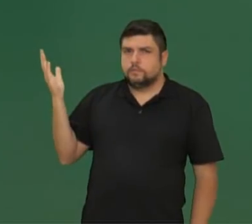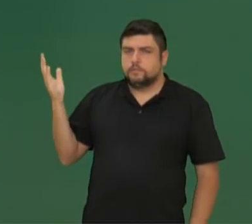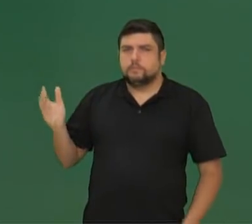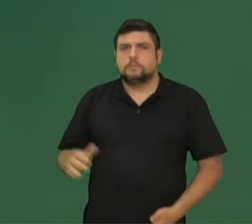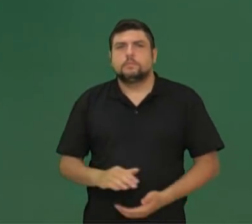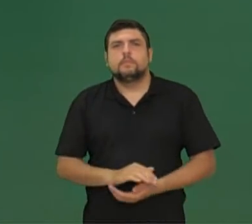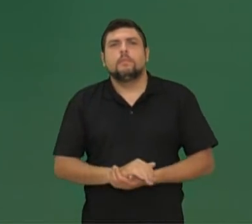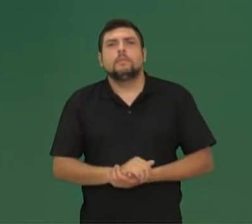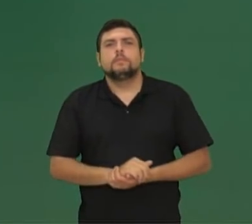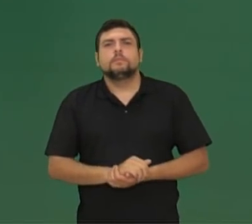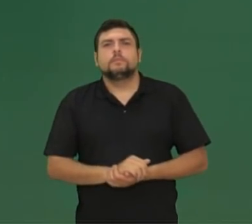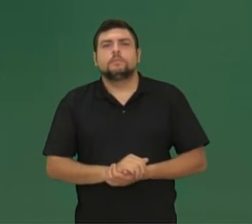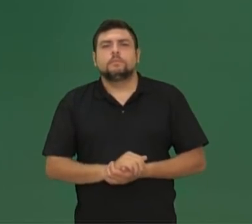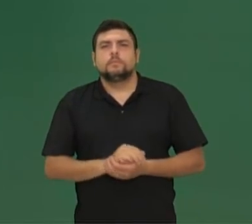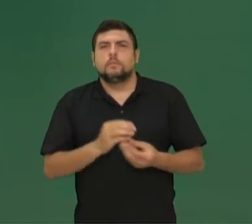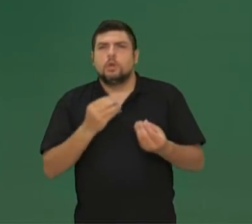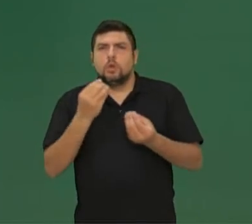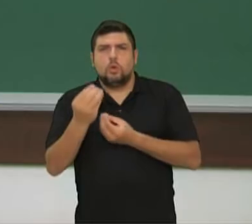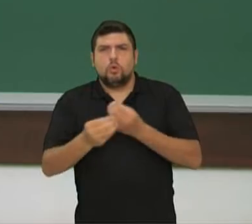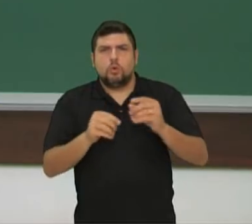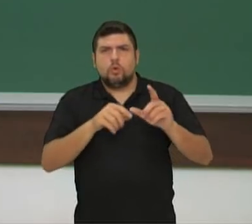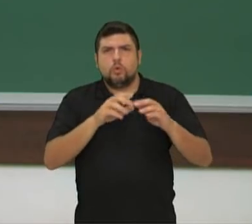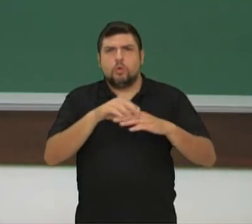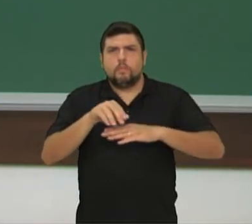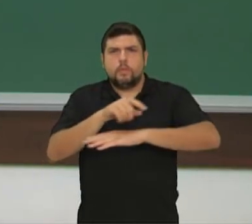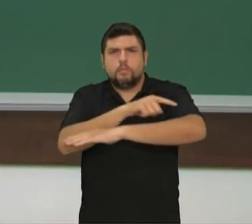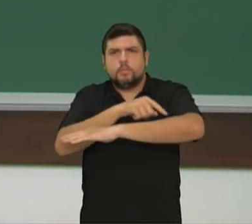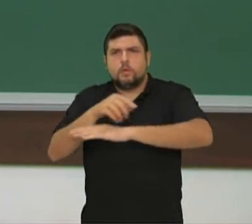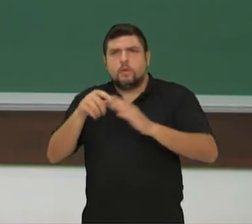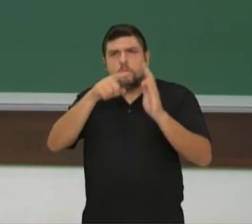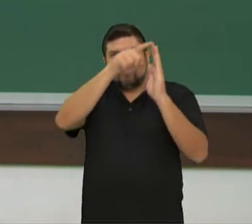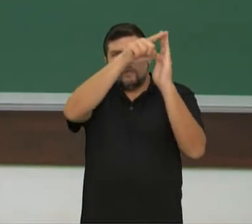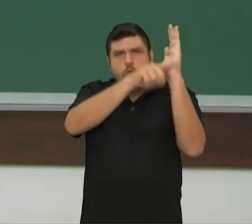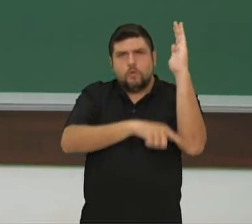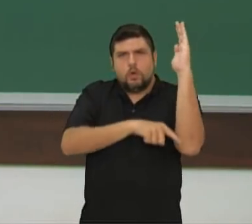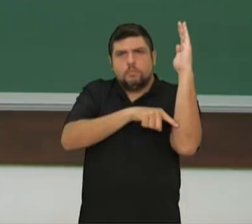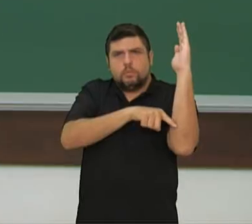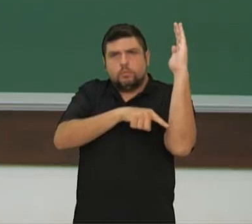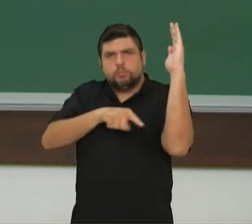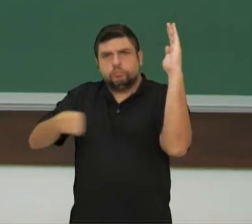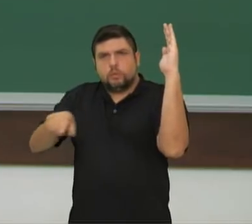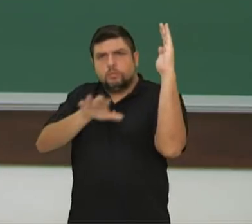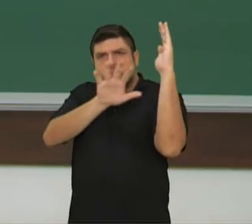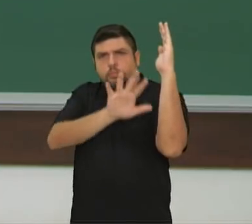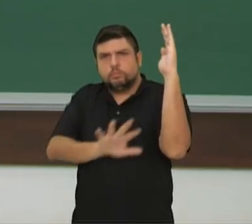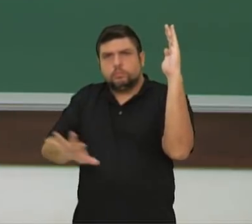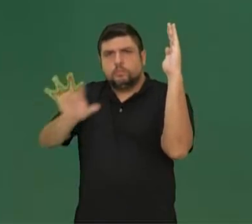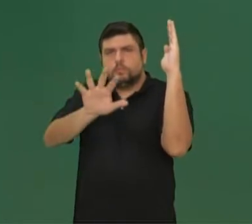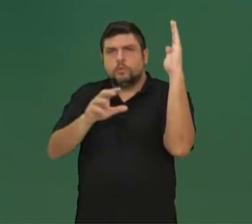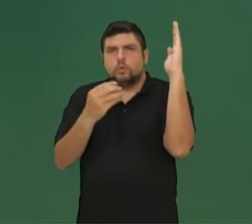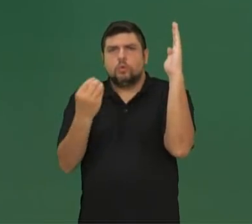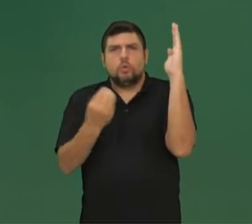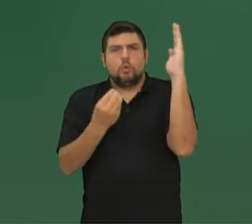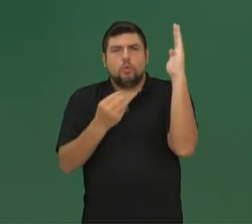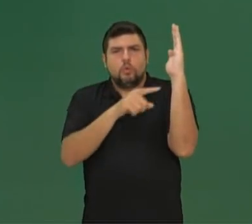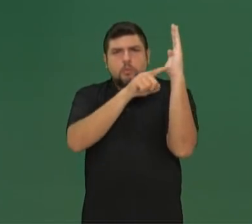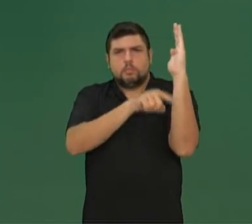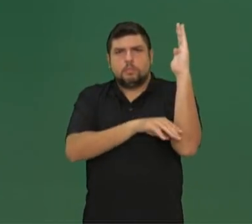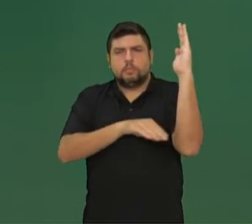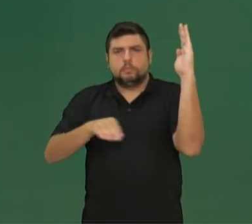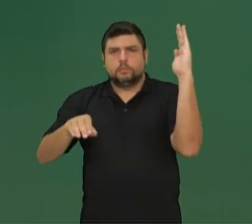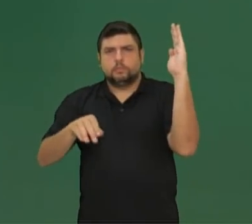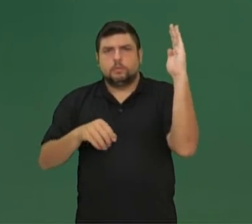demonstração de como que isso fica no gráfico, como que essa função se comporta no plano cartesiano. Como que ela fica? Já a